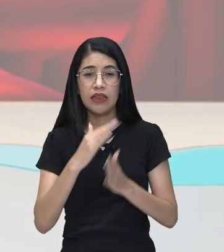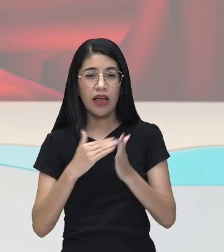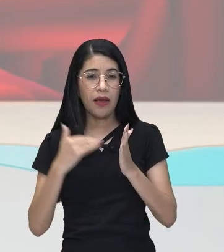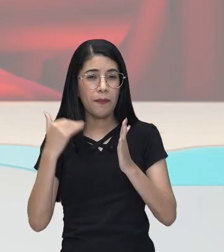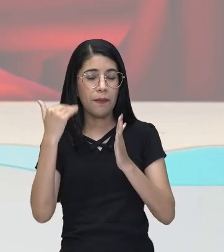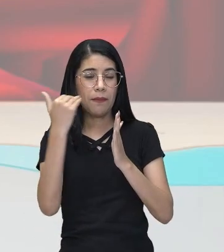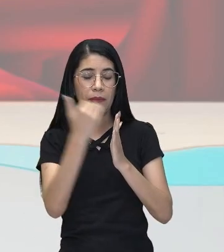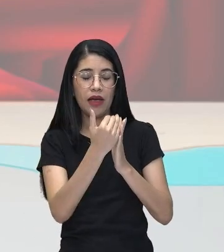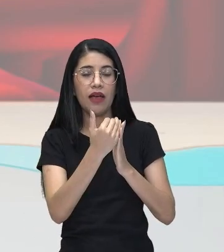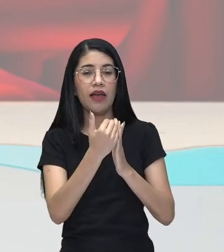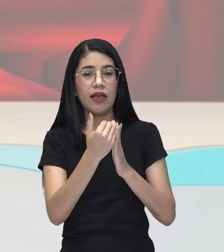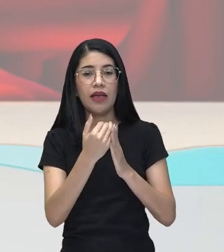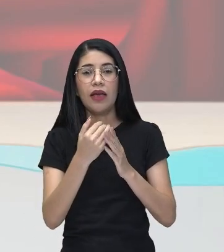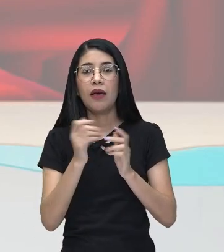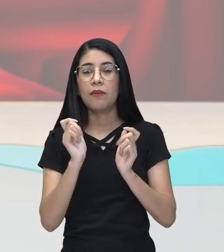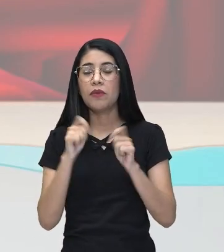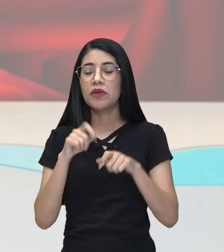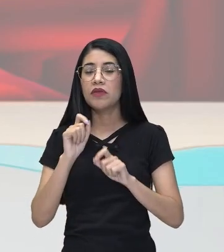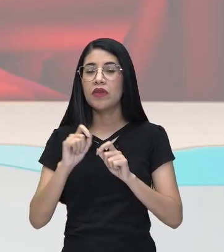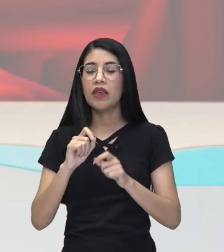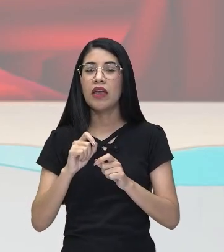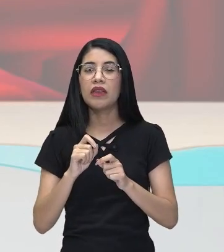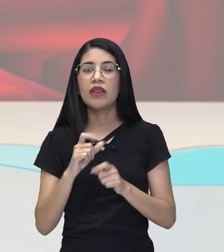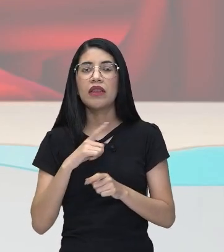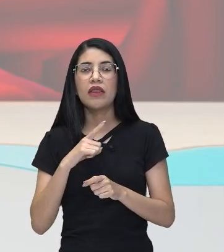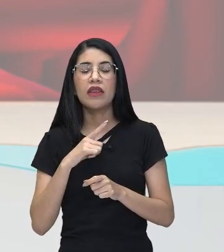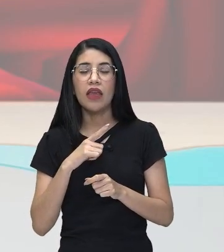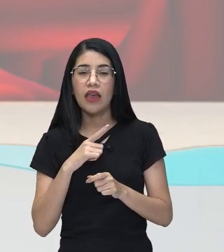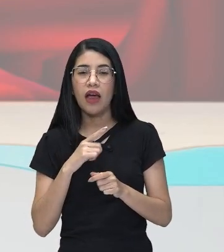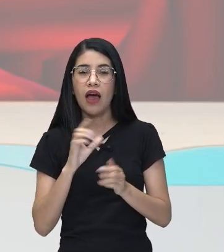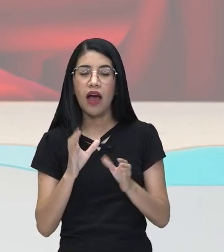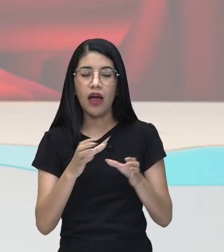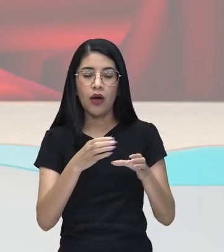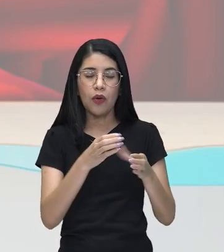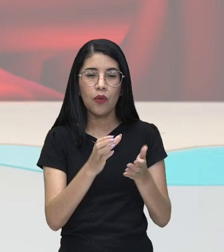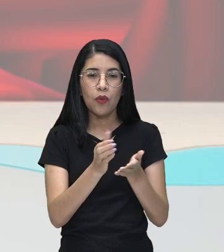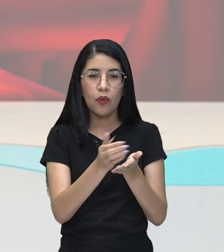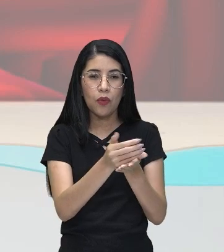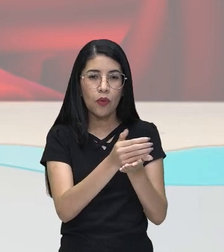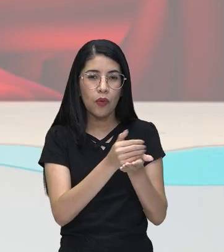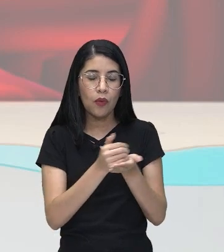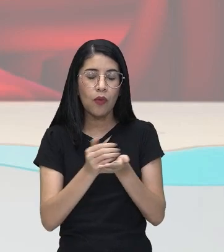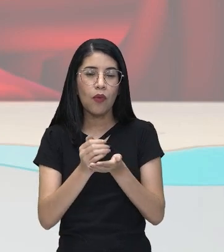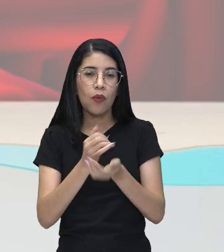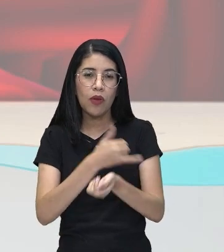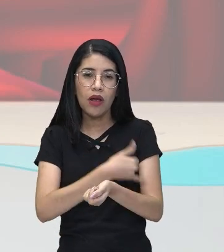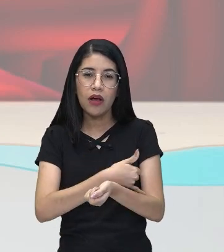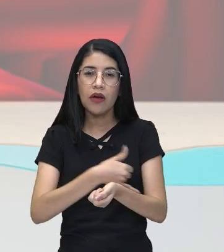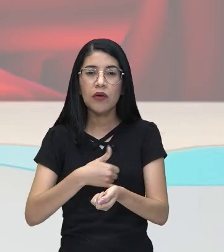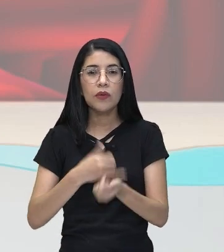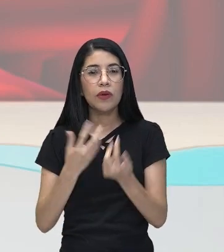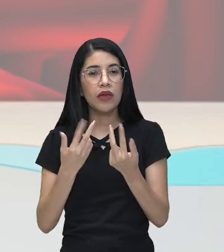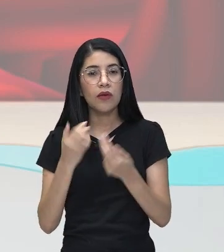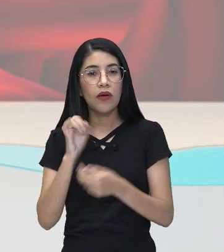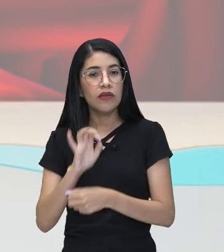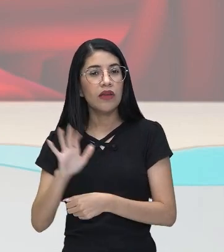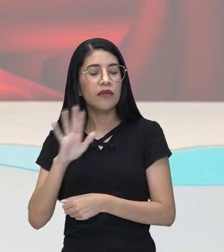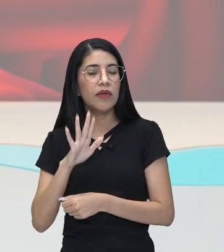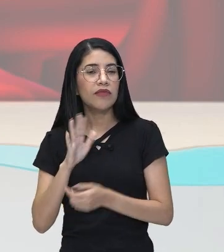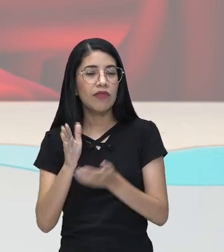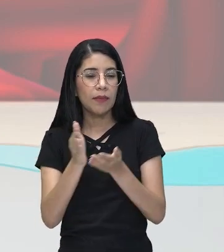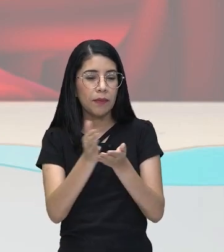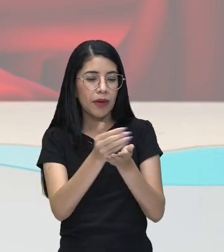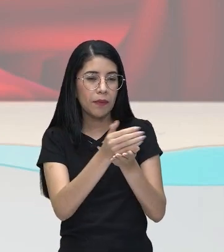muito elevados, é possível que placas de gordura, como vocês estão vendo aí, ó, aqui atrás, ó, né, placas de gordura, se formem e